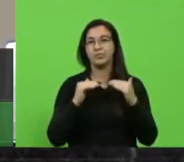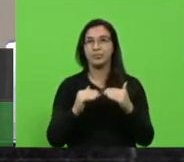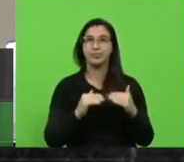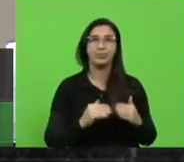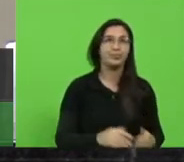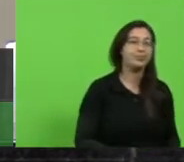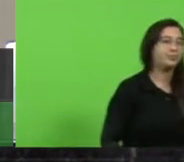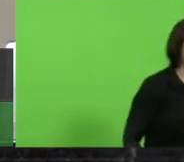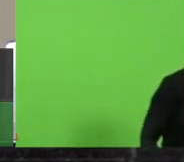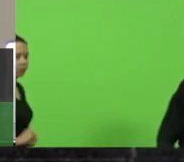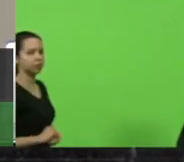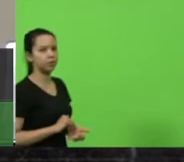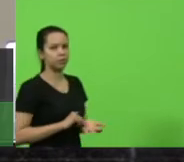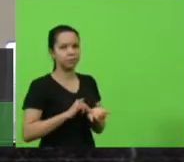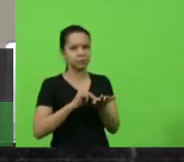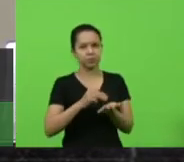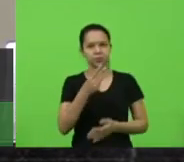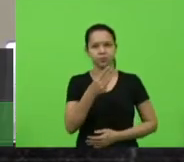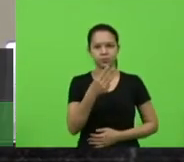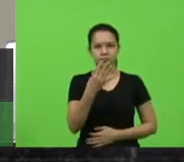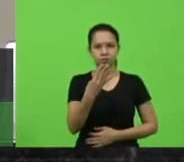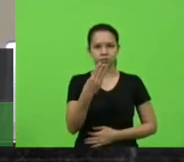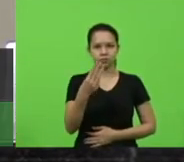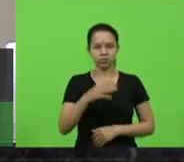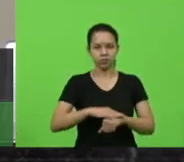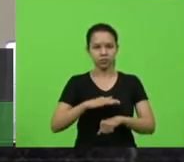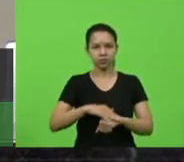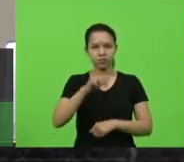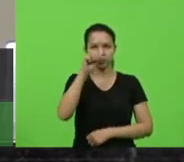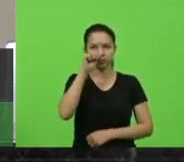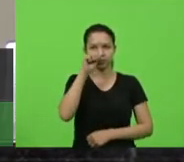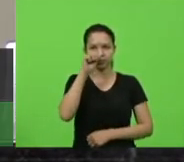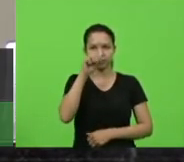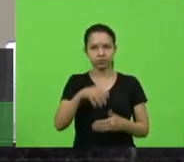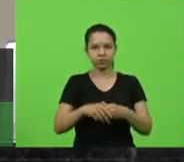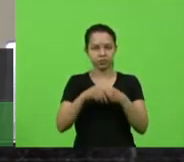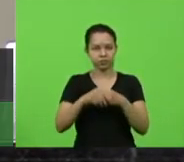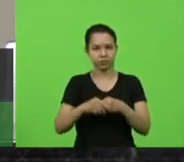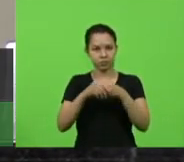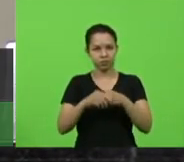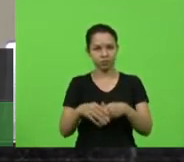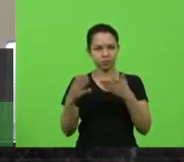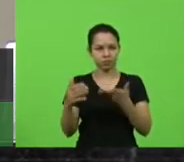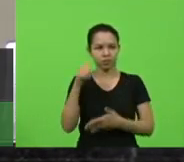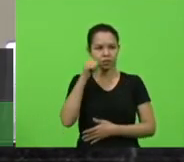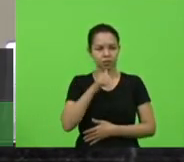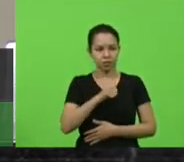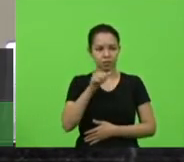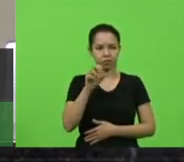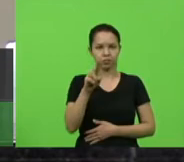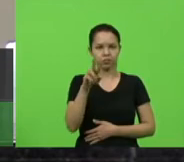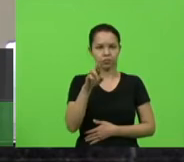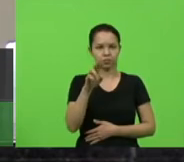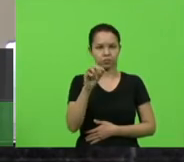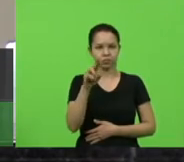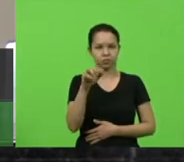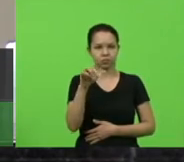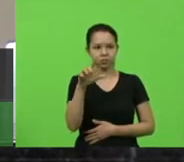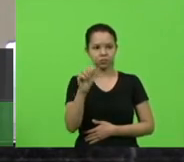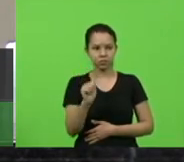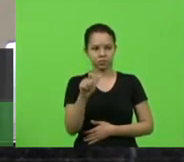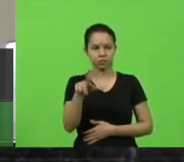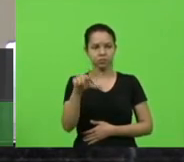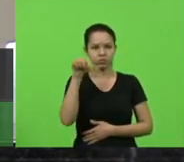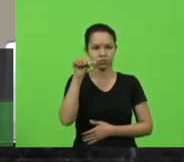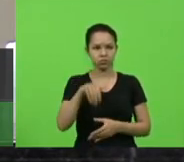por unanimidade. Moção 343, autor deputado João Amin, cumprimentando a senhora Úrsula Maria Ludwig Moraes pela eleição para o